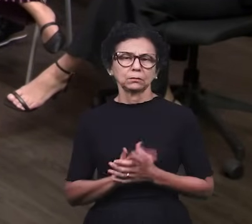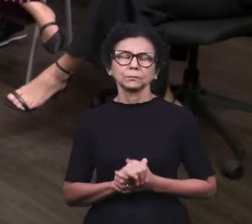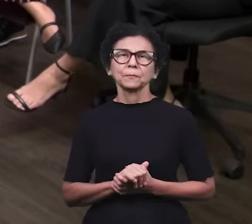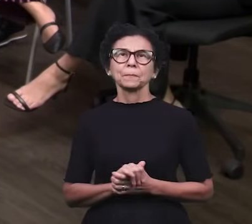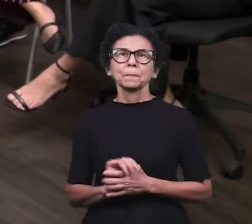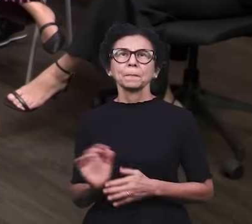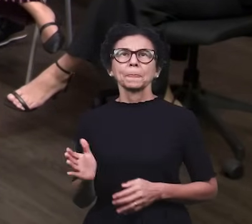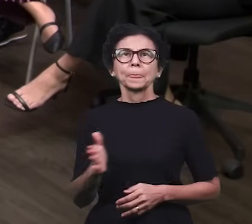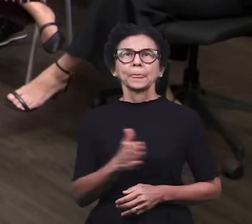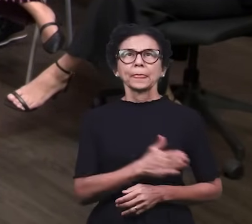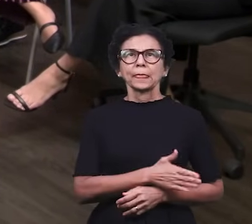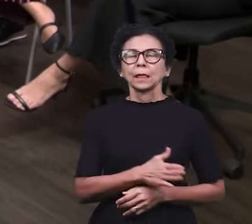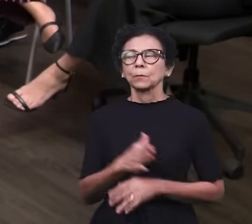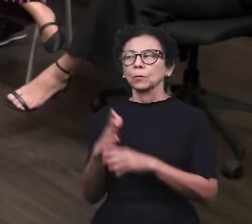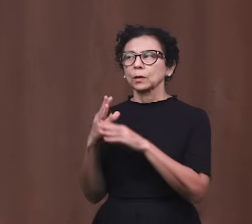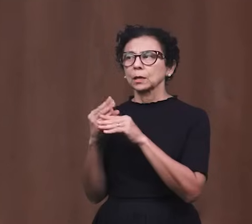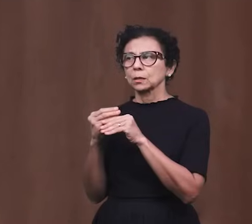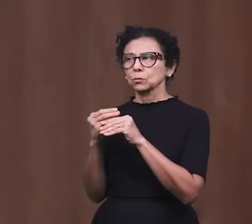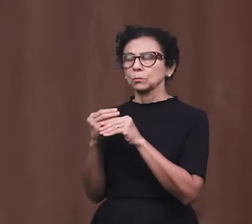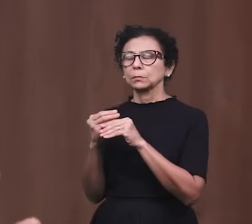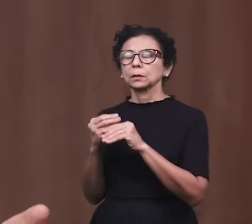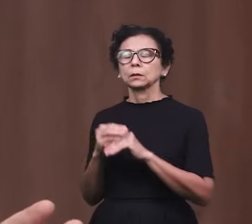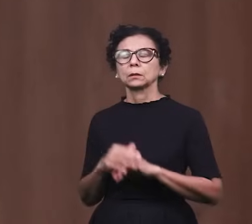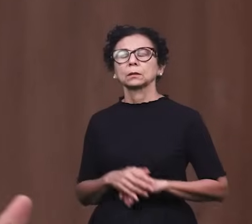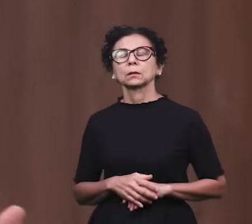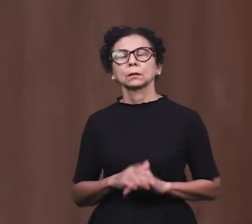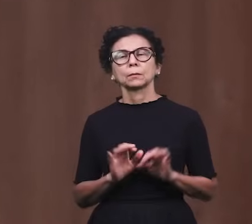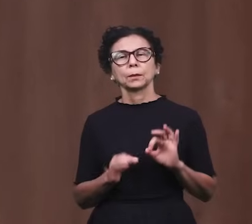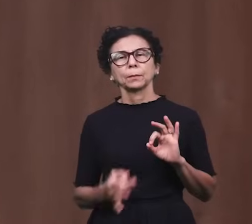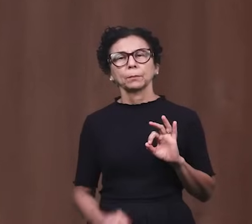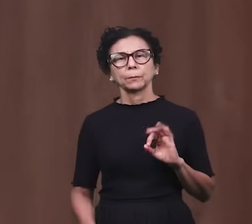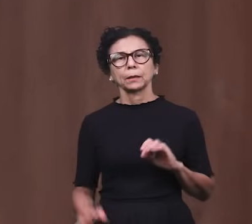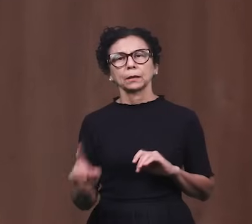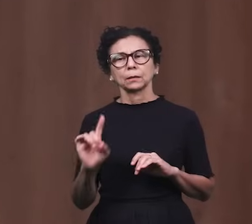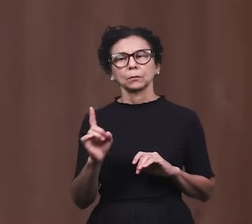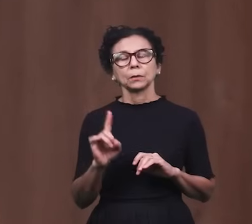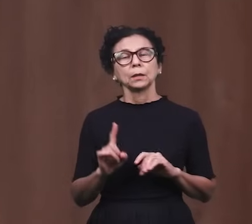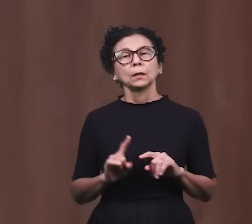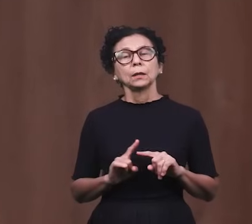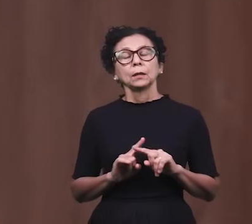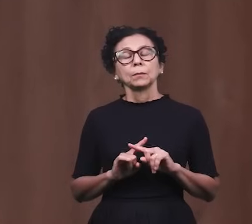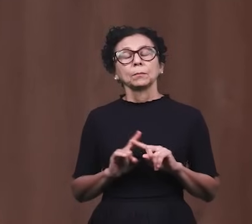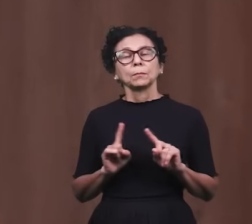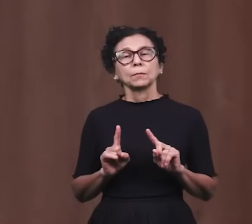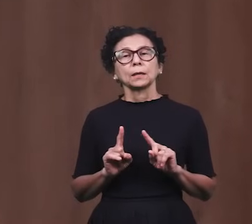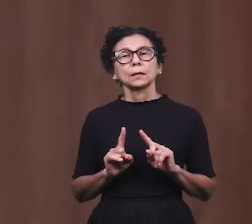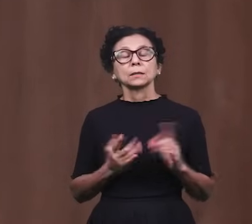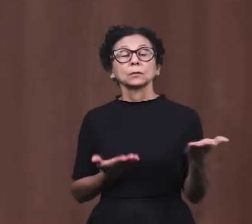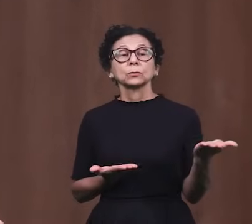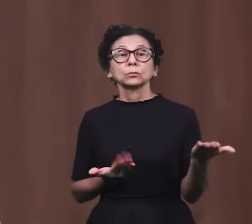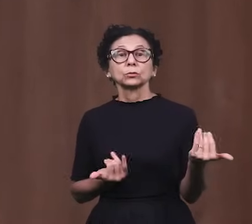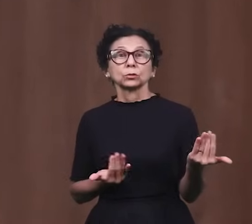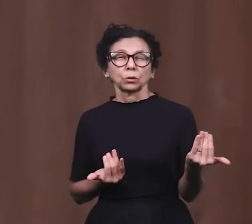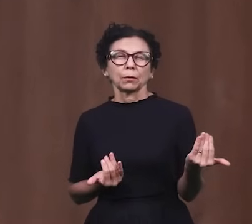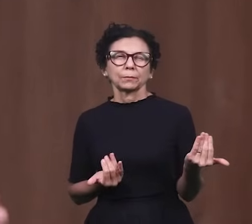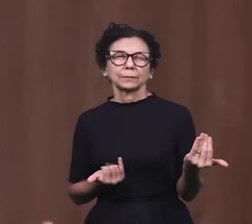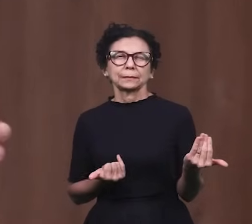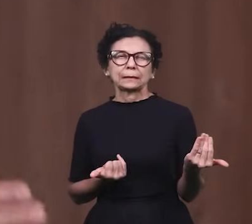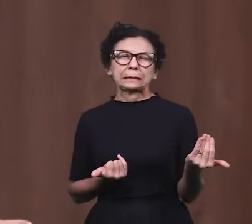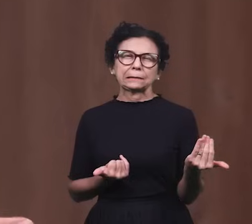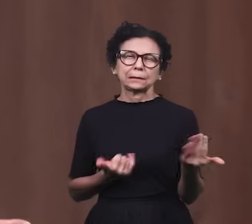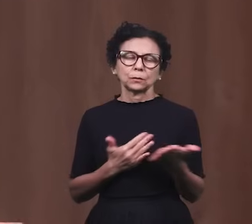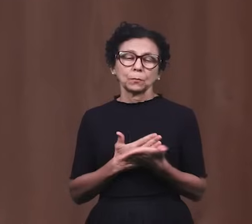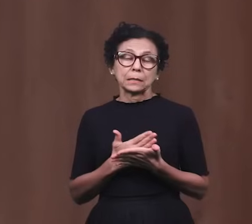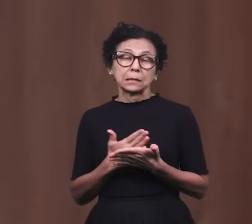né? Isso aí não tem problema nenhum. Eu vou tentar passar de modo bastante resumido, até para não me estender muito, mas eu vou dizer que